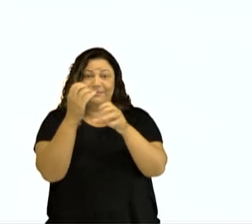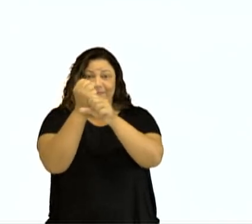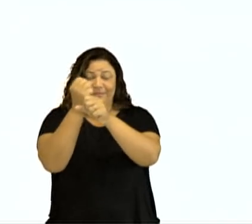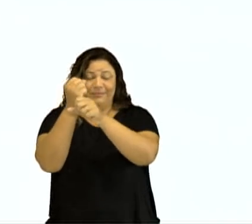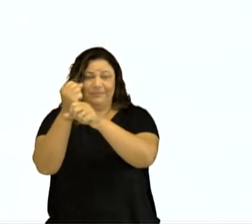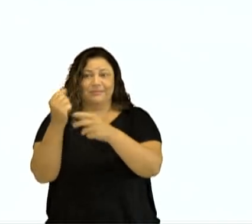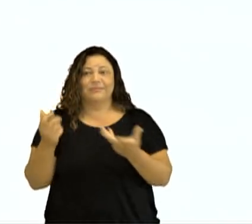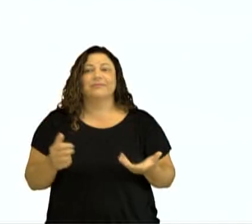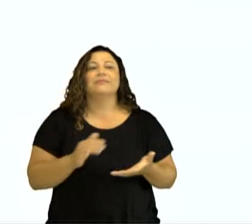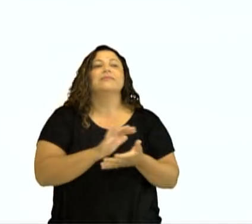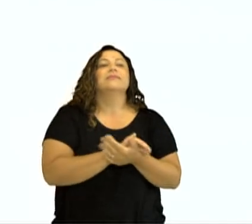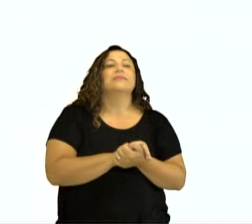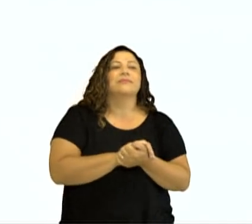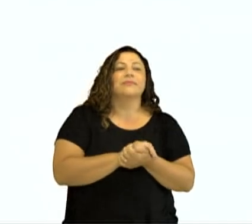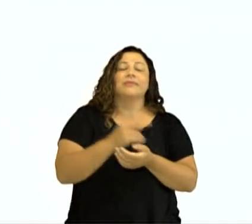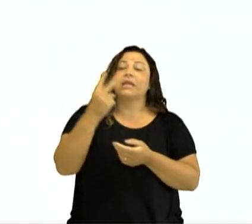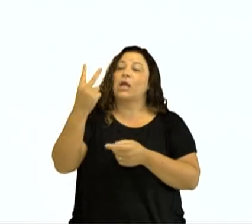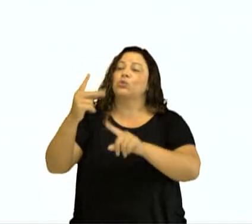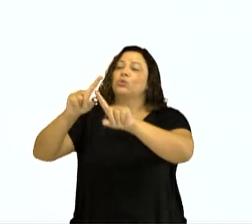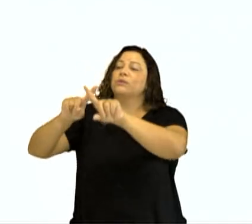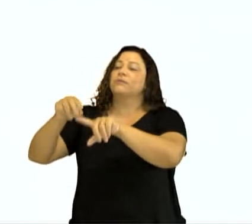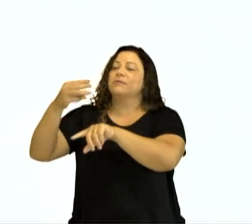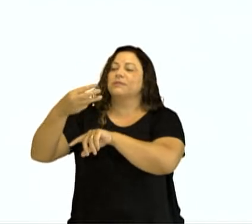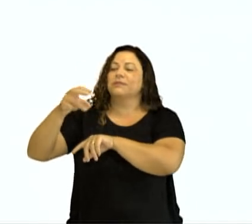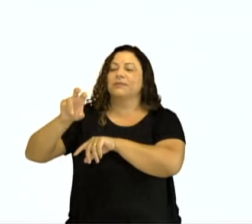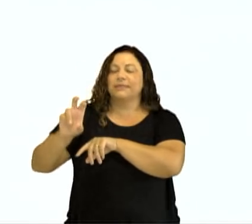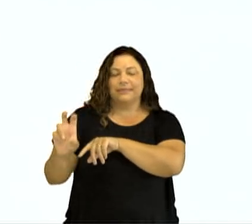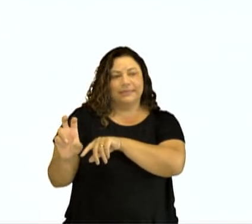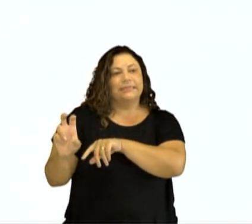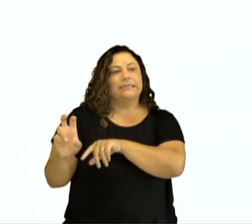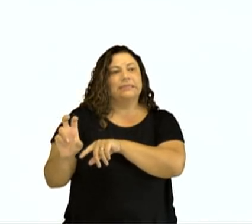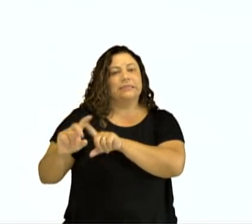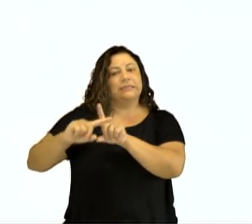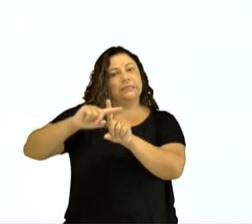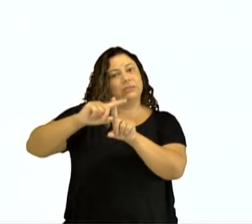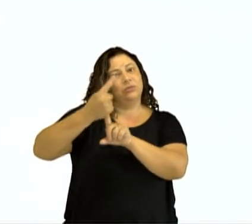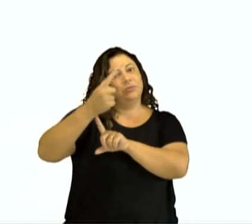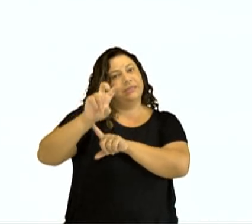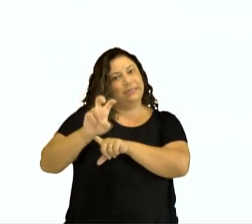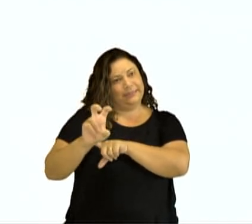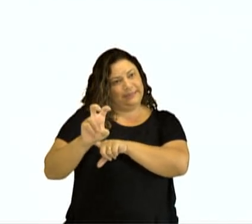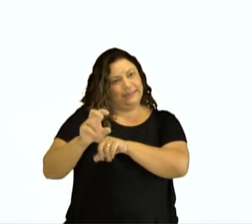100 unidades. 2 vezes 35 mais 15, R$